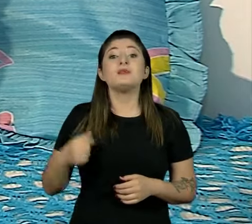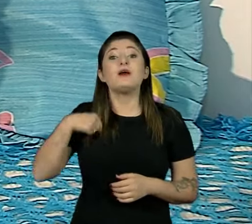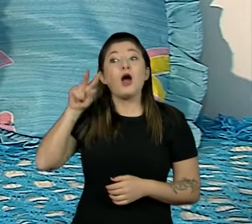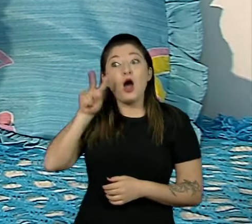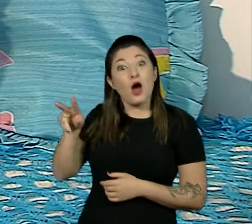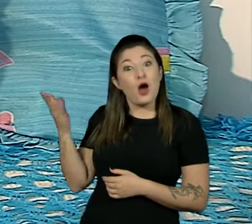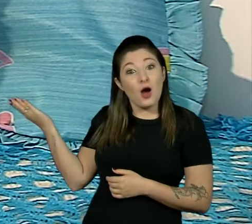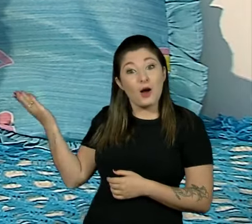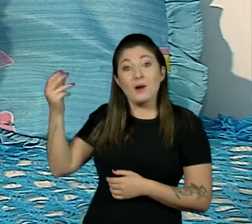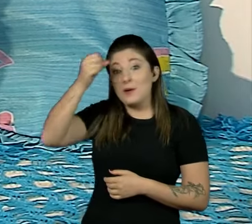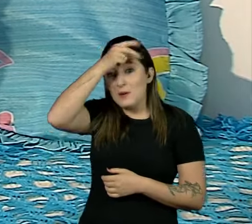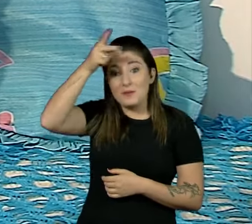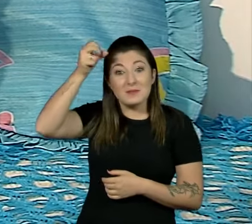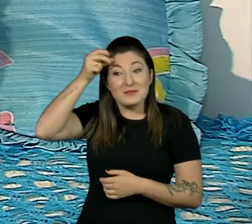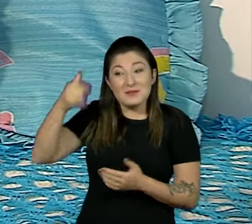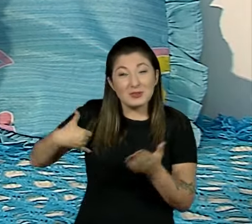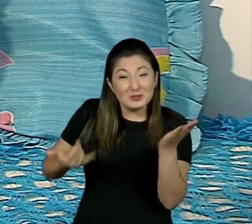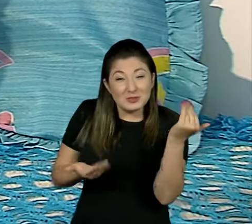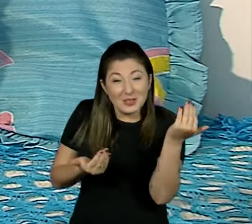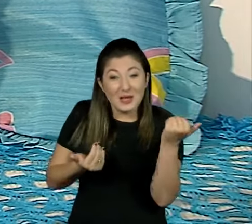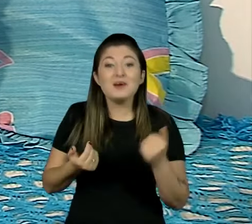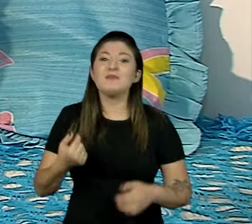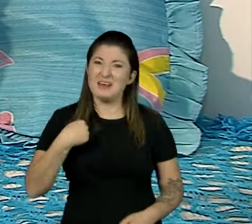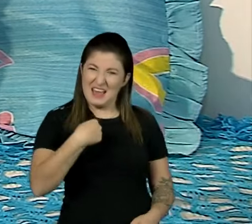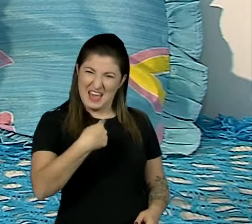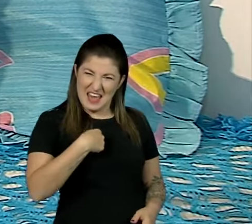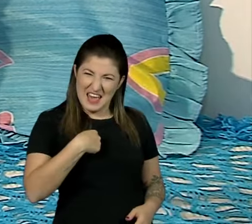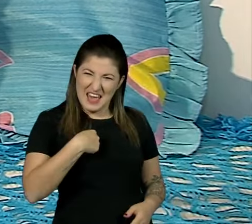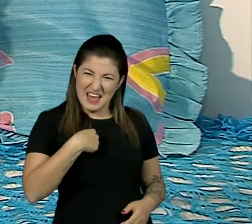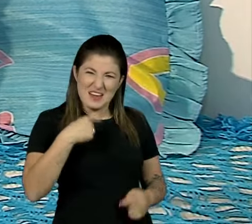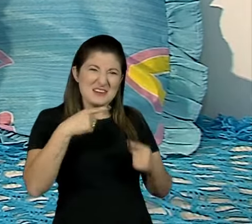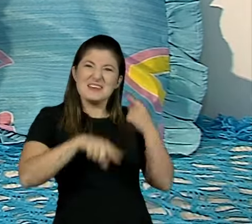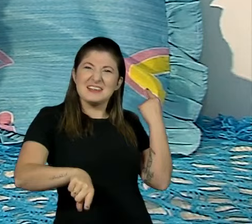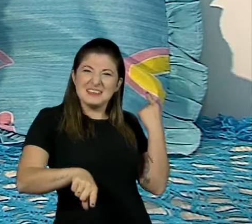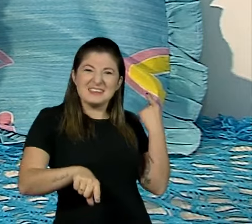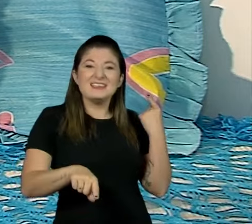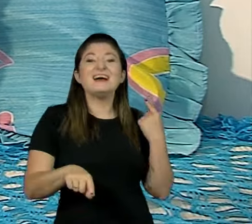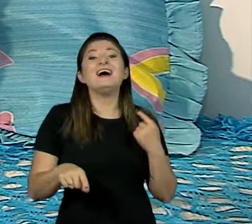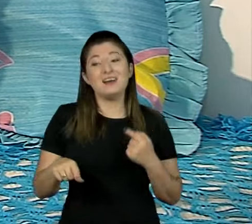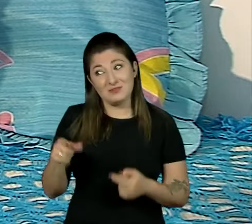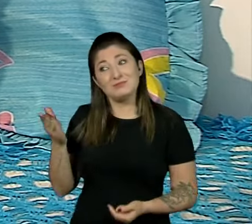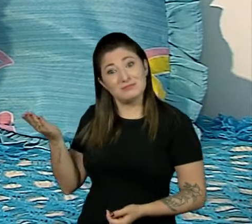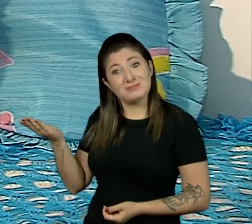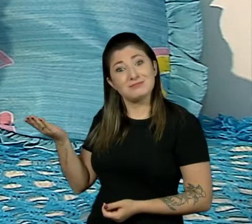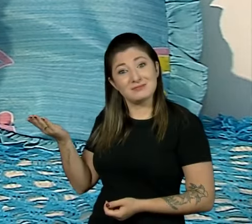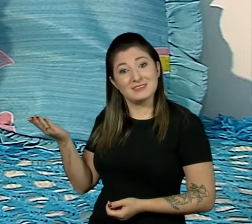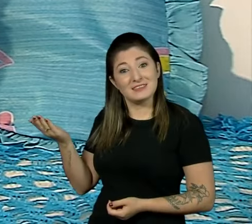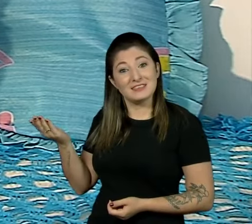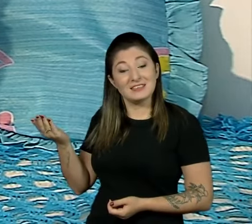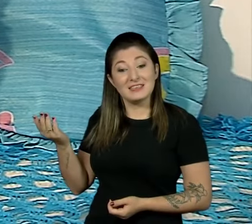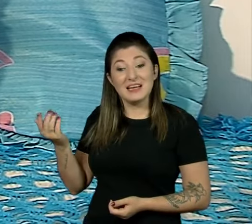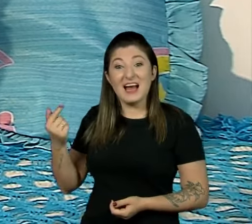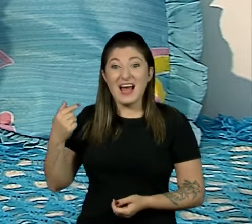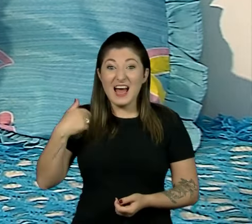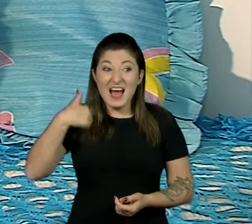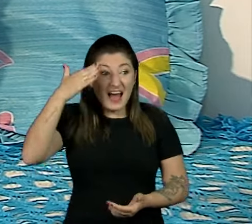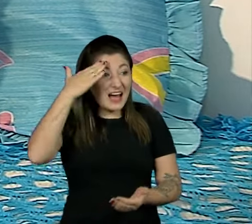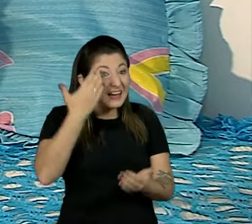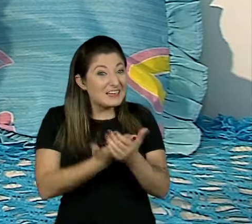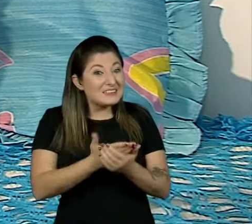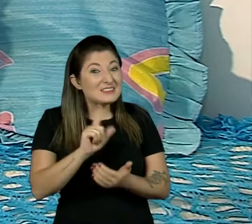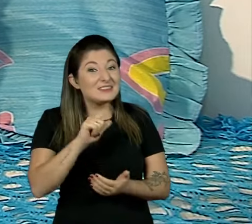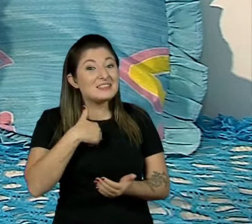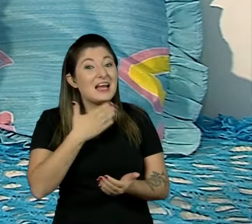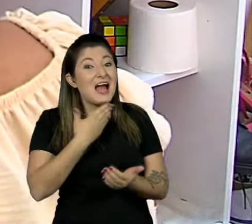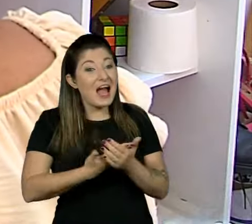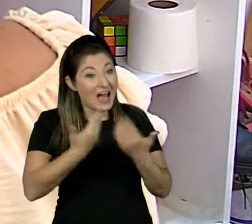professora, não pode ser. Aí a moça falou assim, Isabela Vitória, prefeita mirim. Aí eu fiquei assim, ficou muito tempo